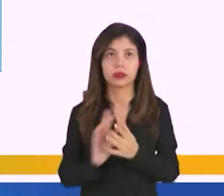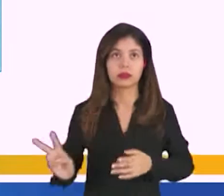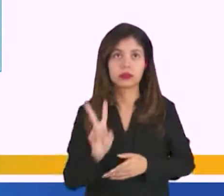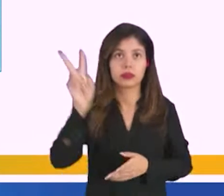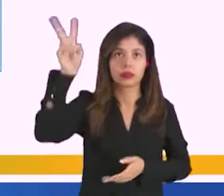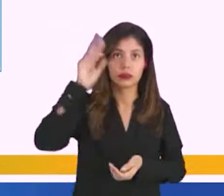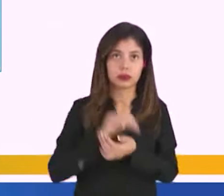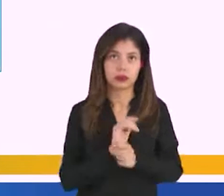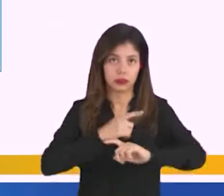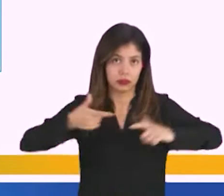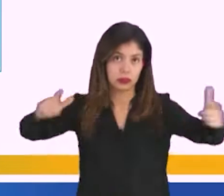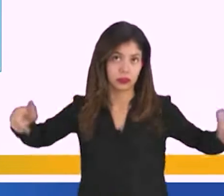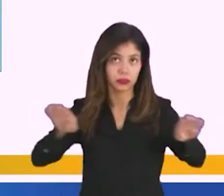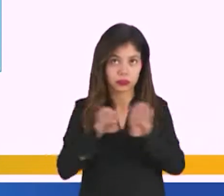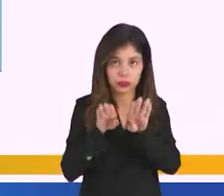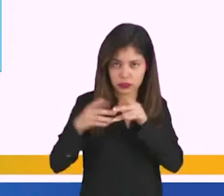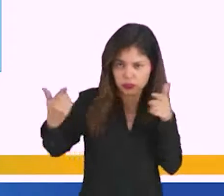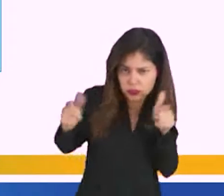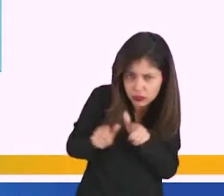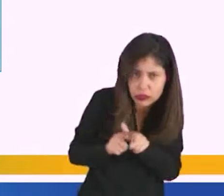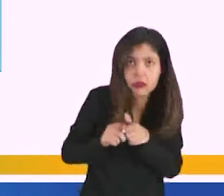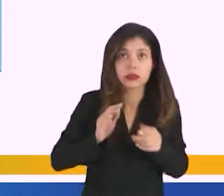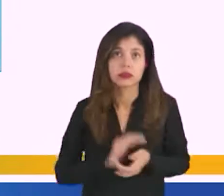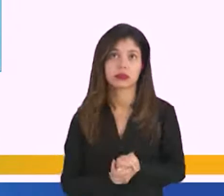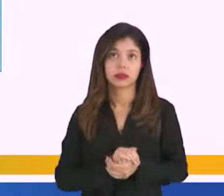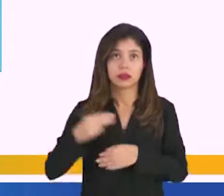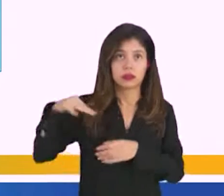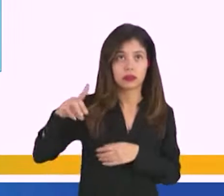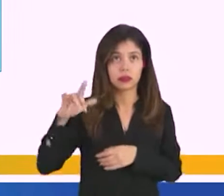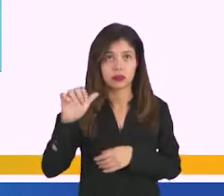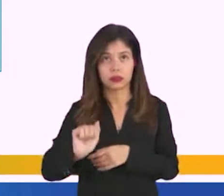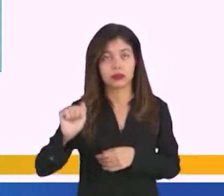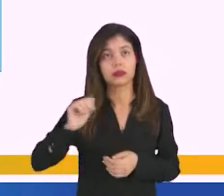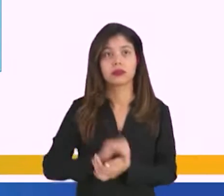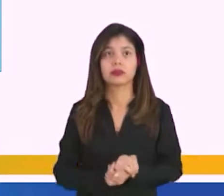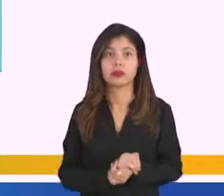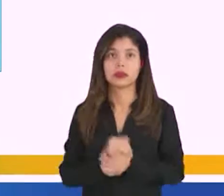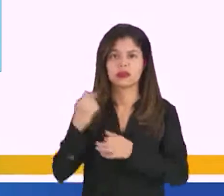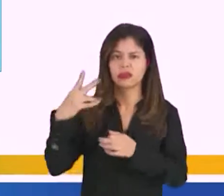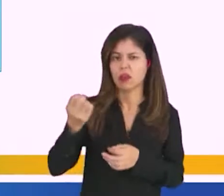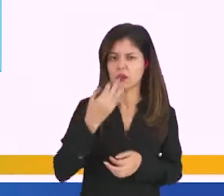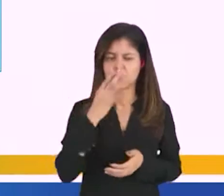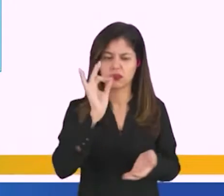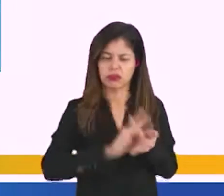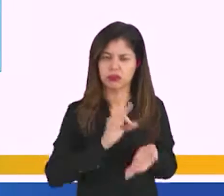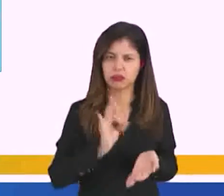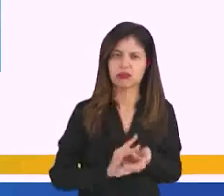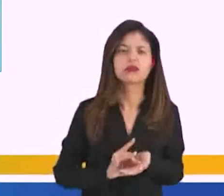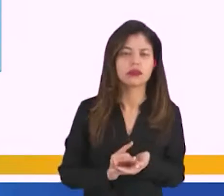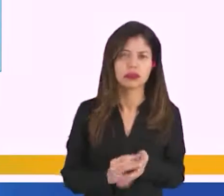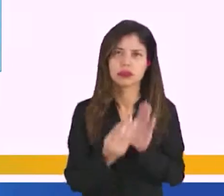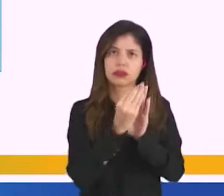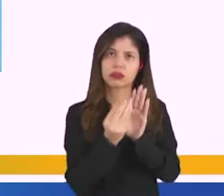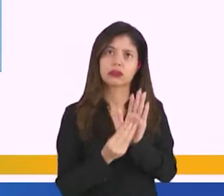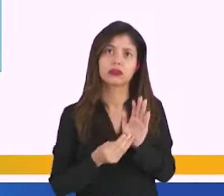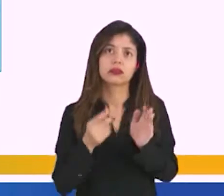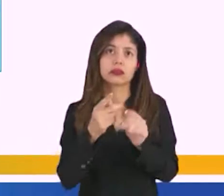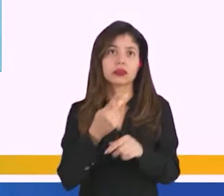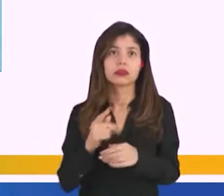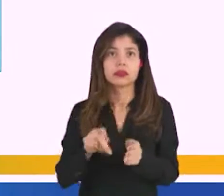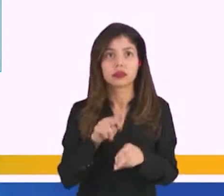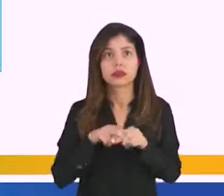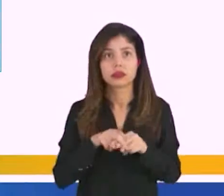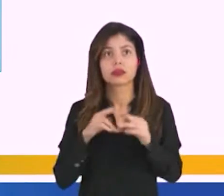a valores extremamente grandes e também pequenos, a média aritmética não reflete bem a realidade dos dados, certo? Então, por isso, é